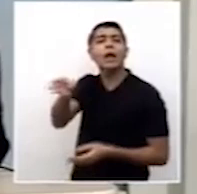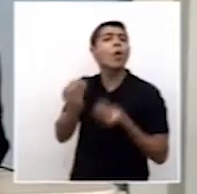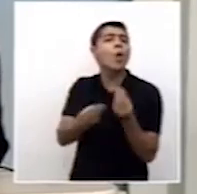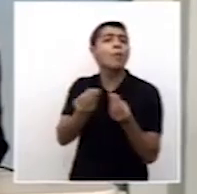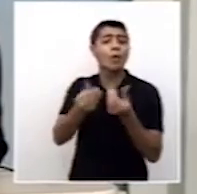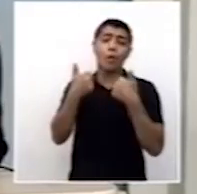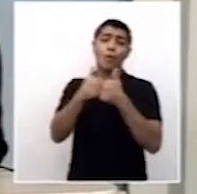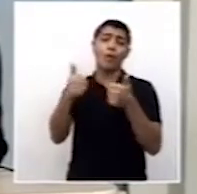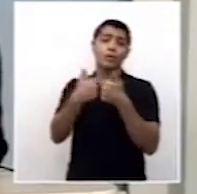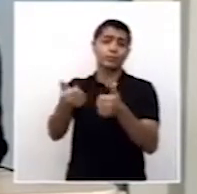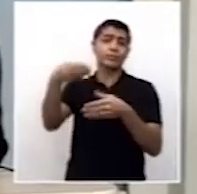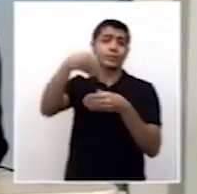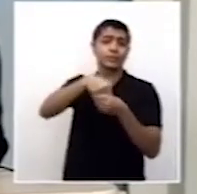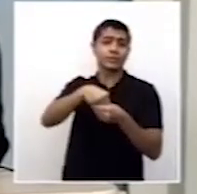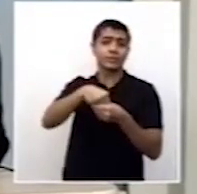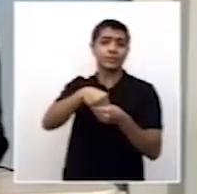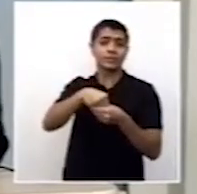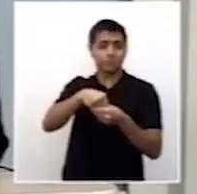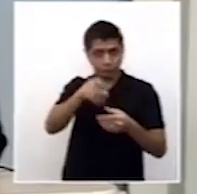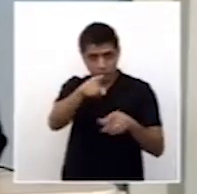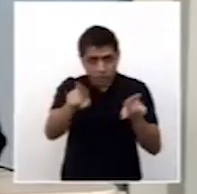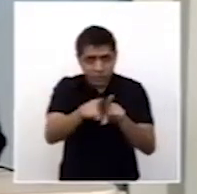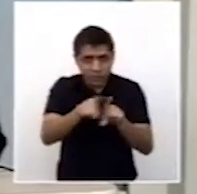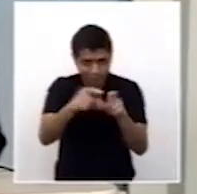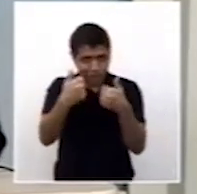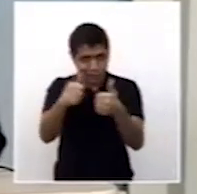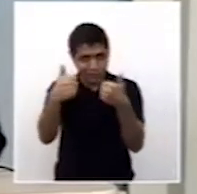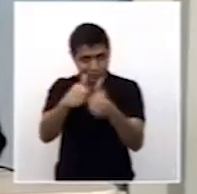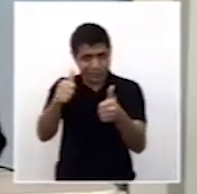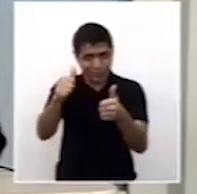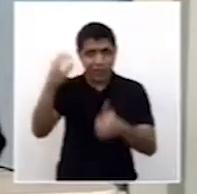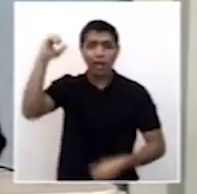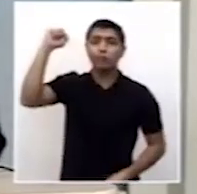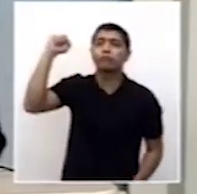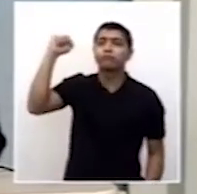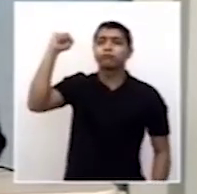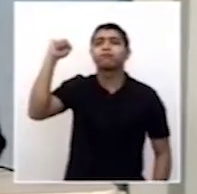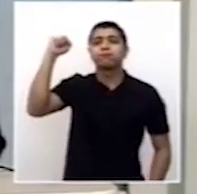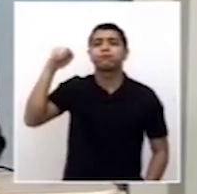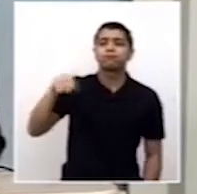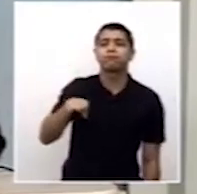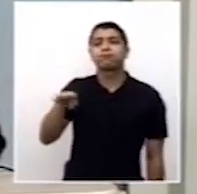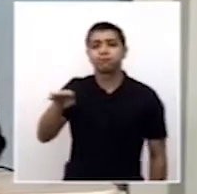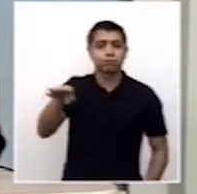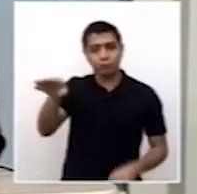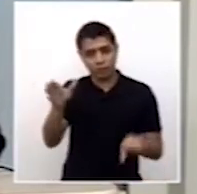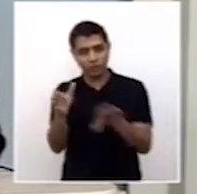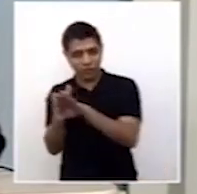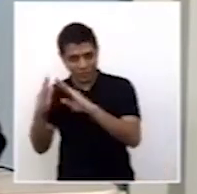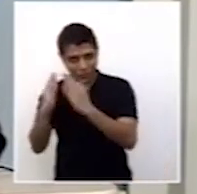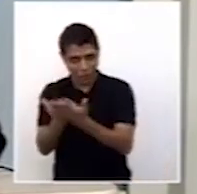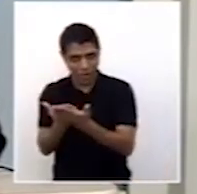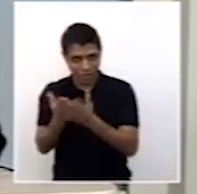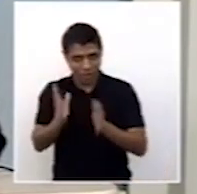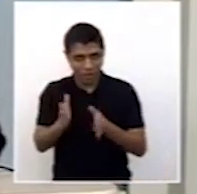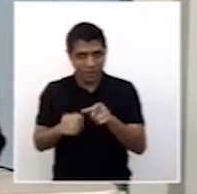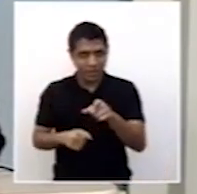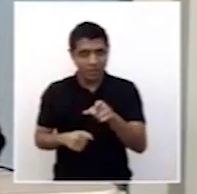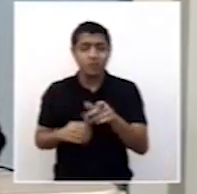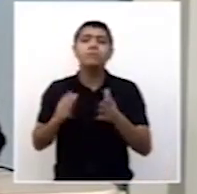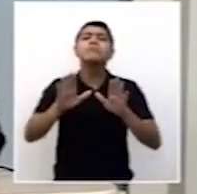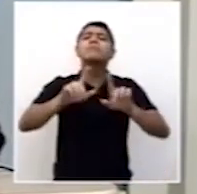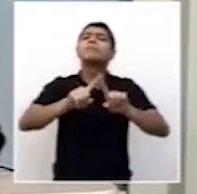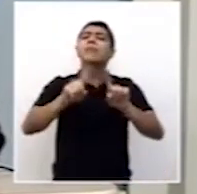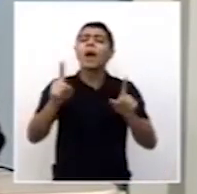rico. Olha quanta coisa. Você já parou para observar quem vai de ônibus? O que acontece nos personagens que tem